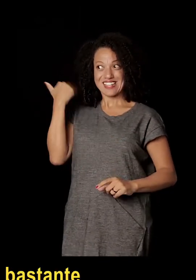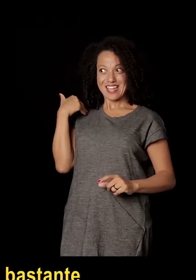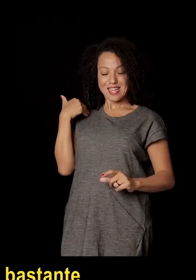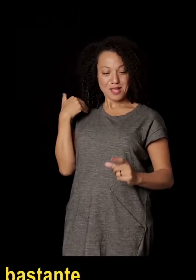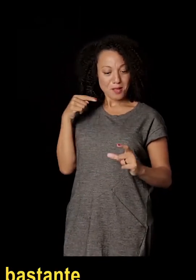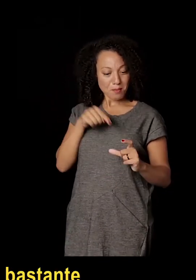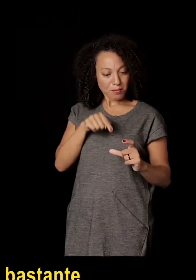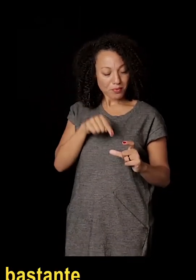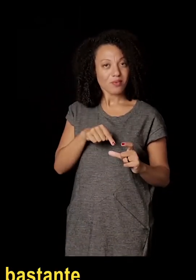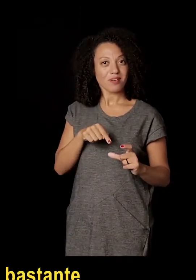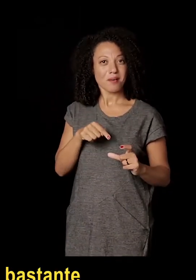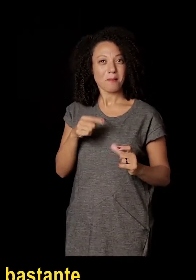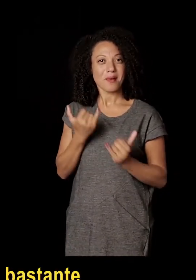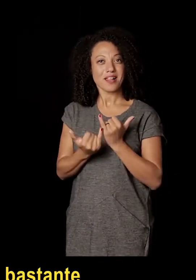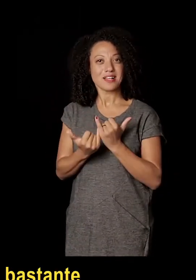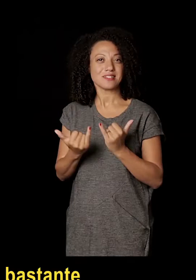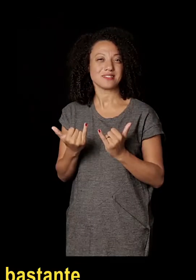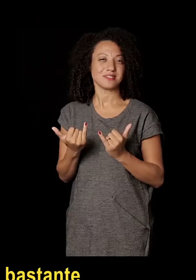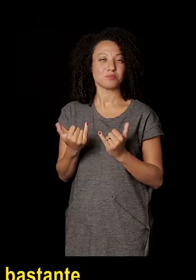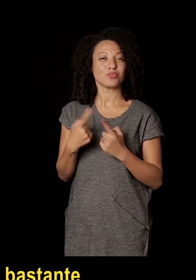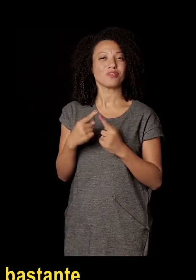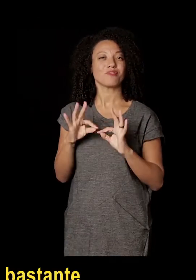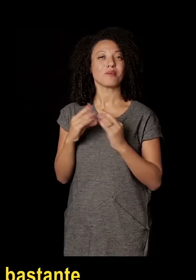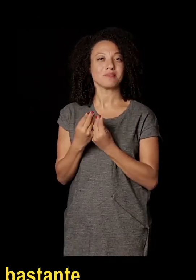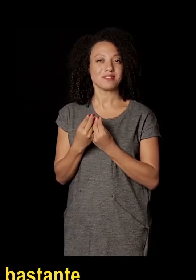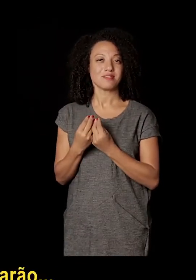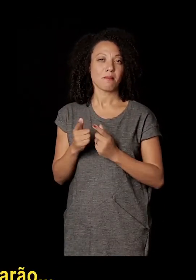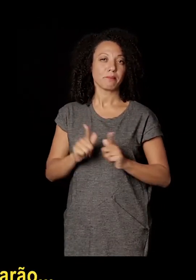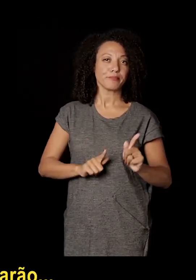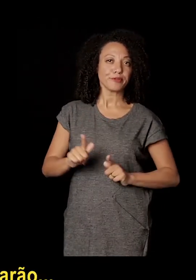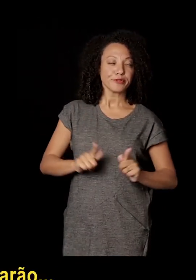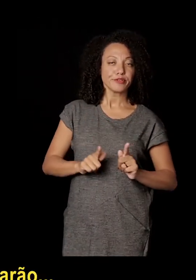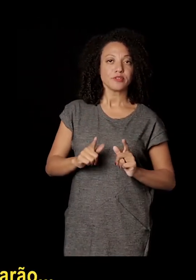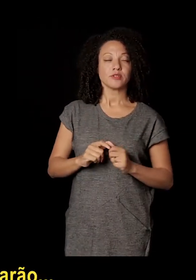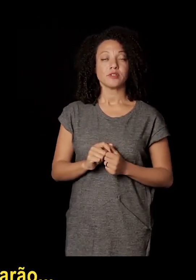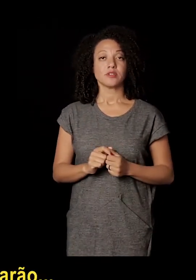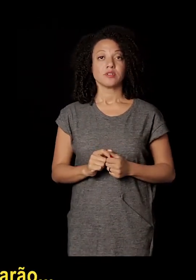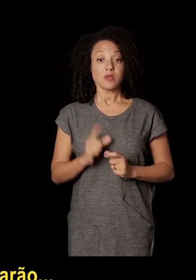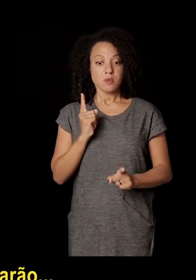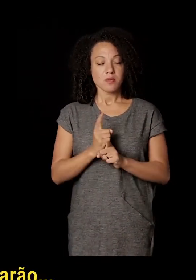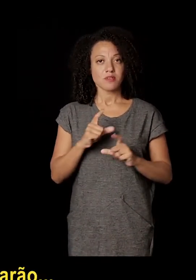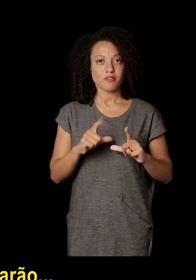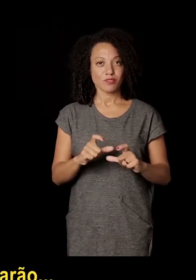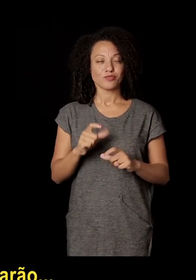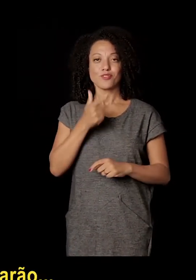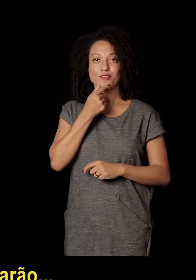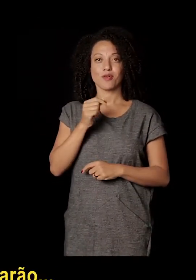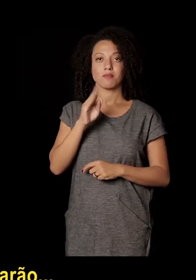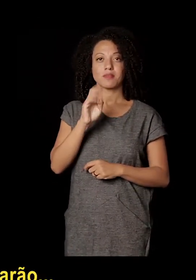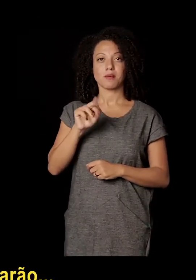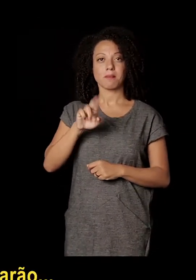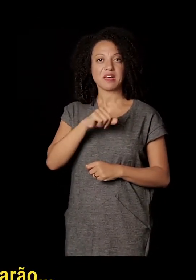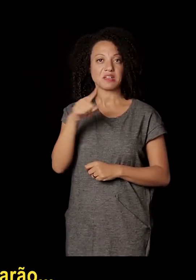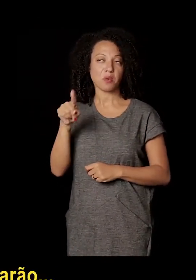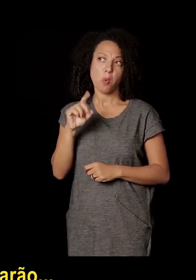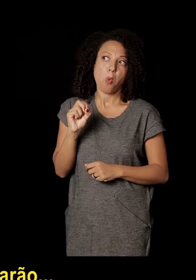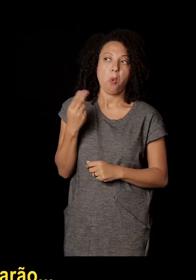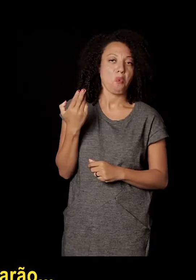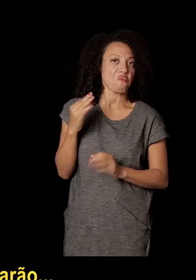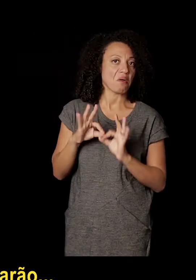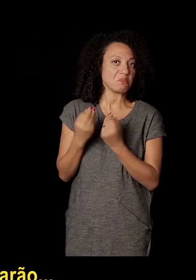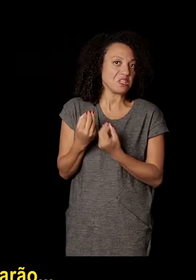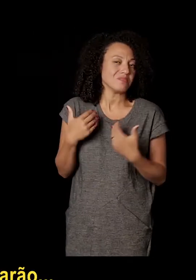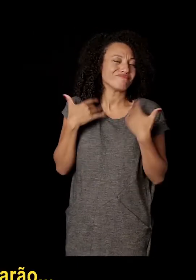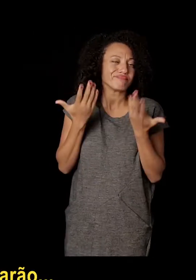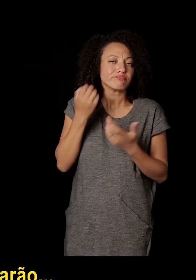pai hoje se parece bastante com o Barão de Grão Mogol. Eles eram primos e tal. E o Barão,